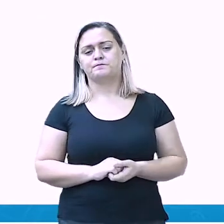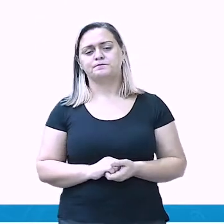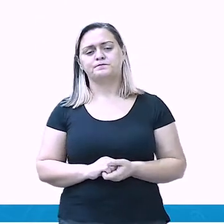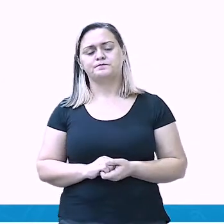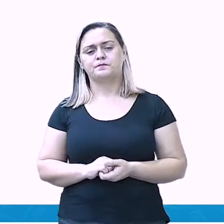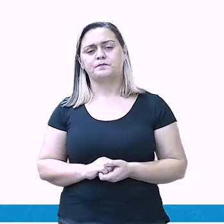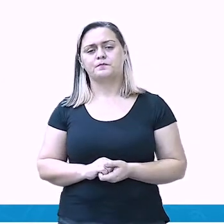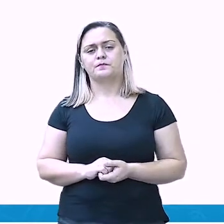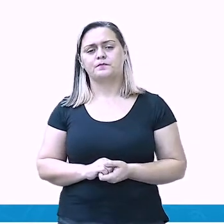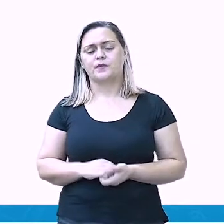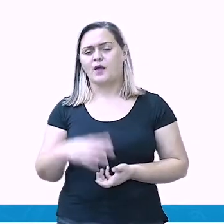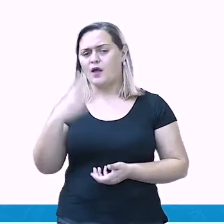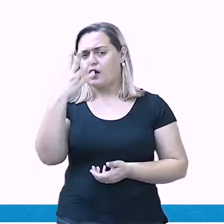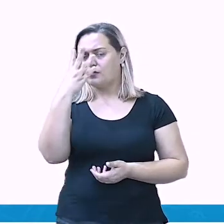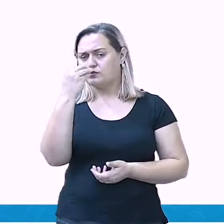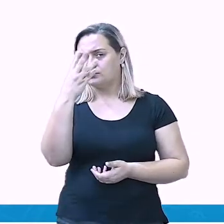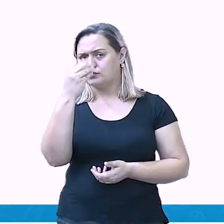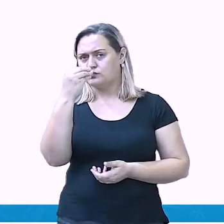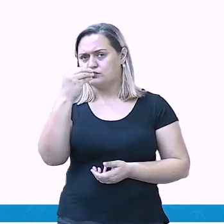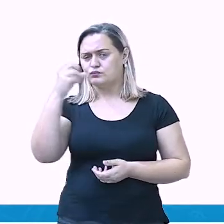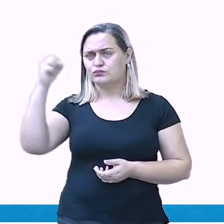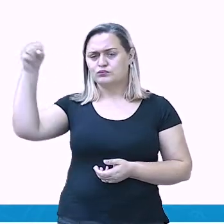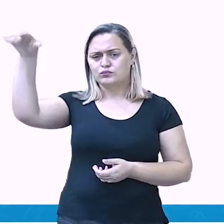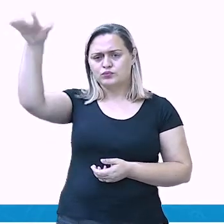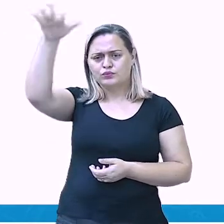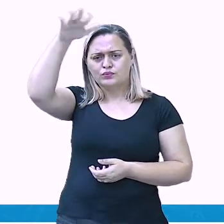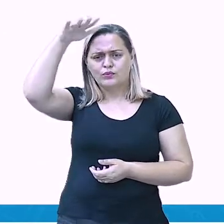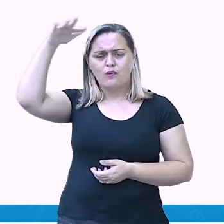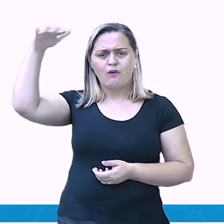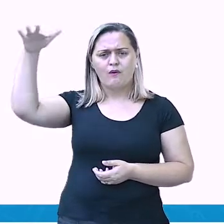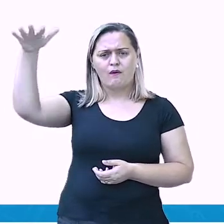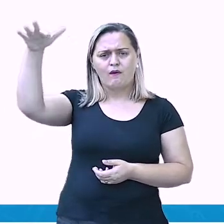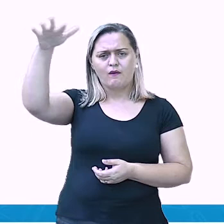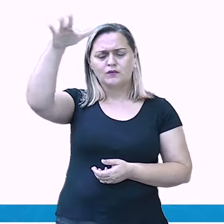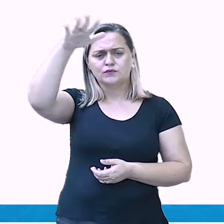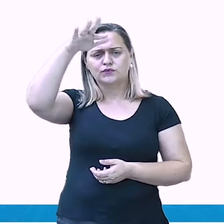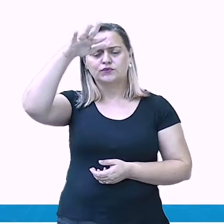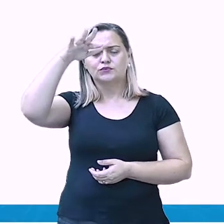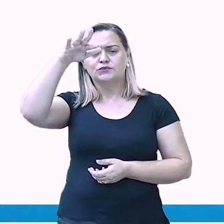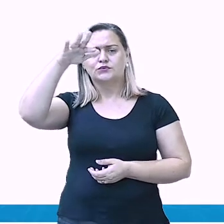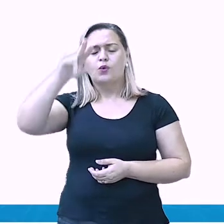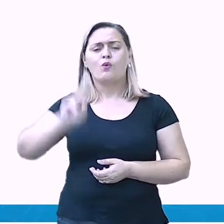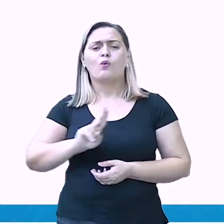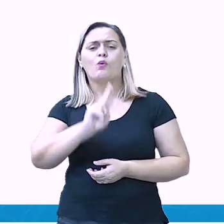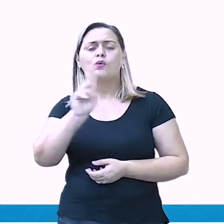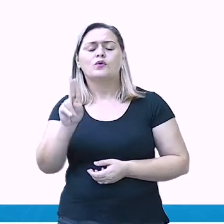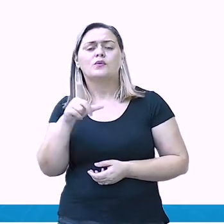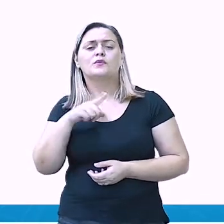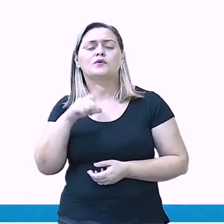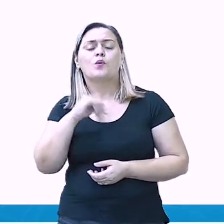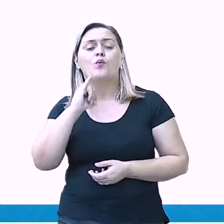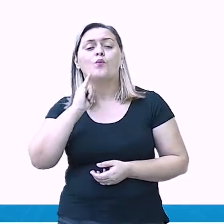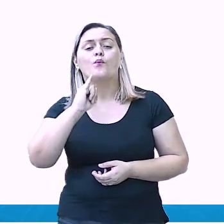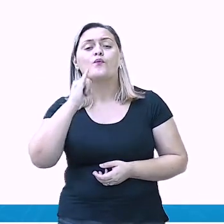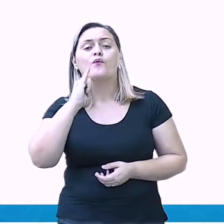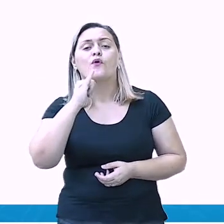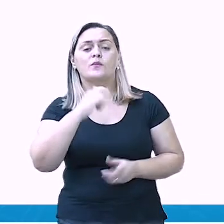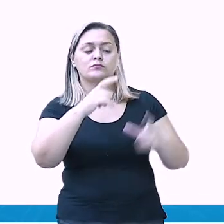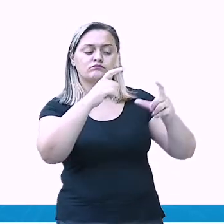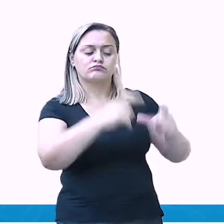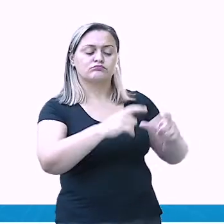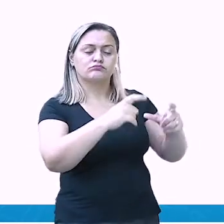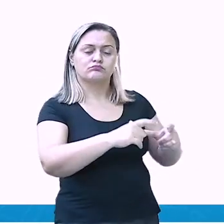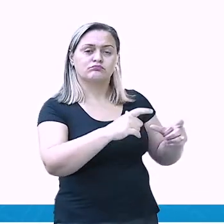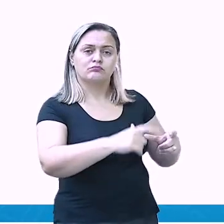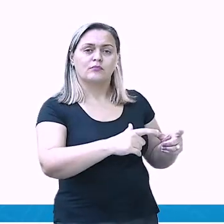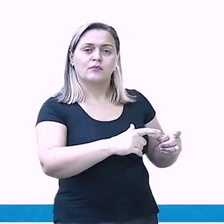As fotografias aéreas são utilizadas para obter informações sobre uma área que se deseja